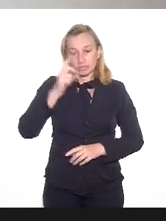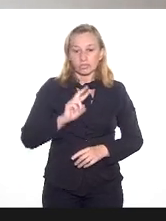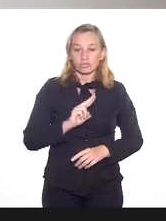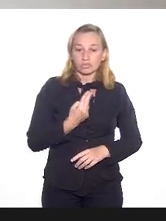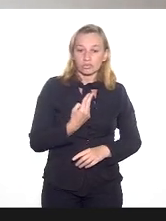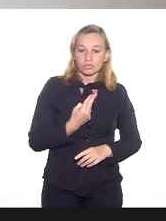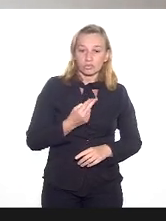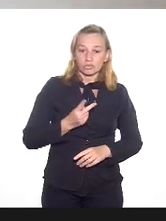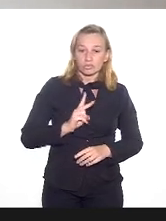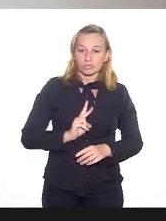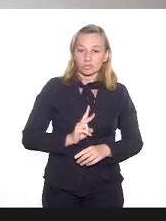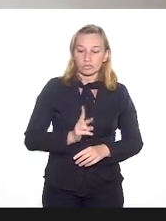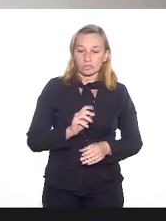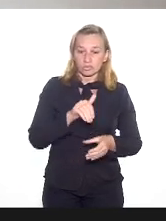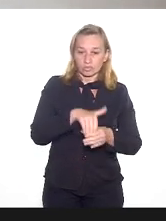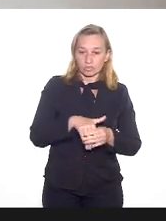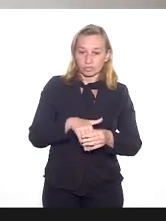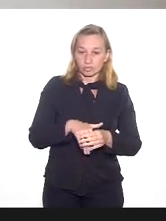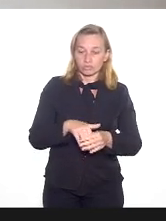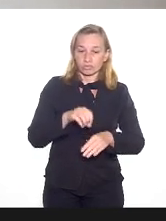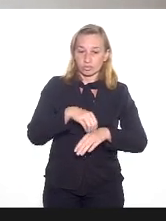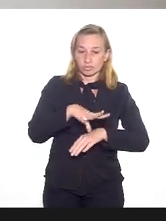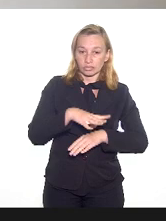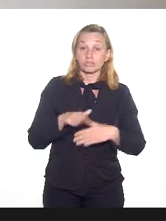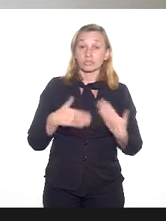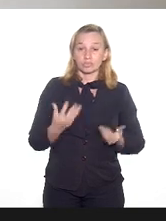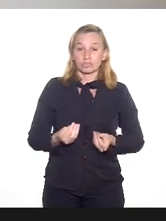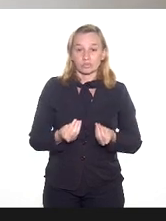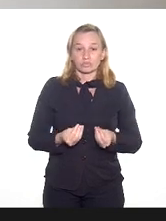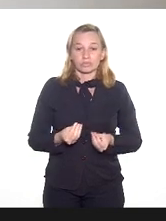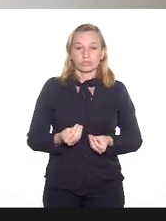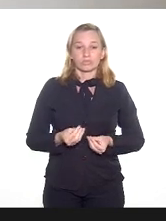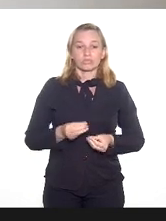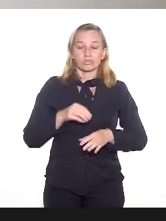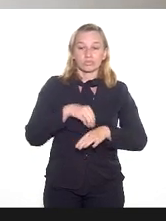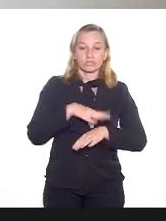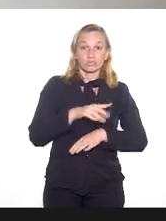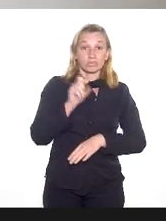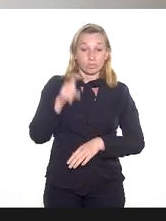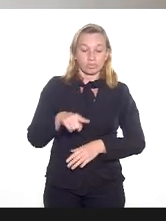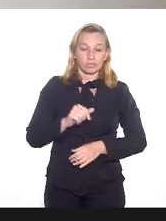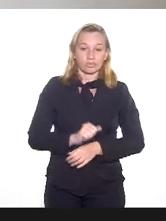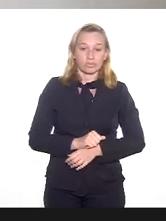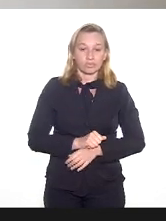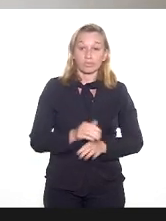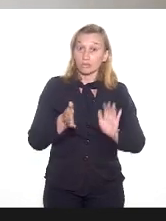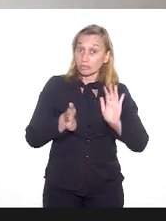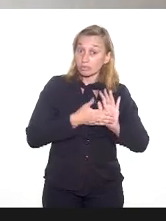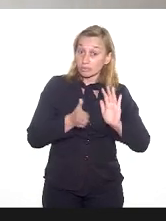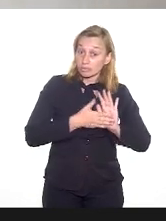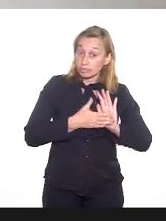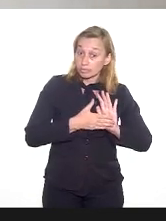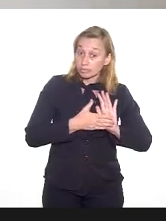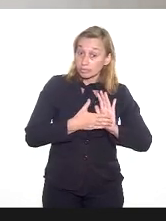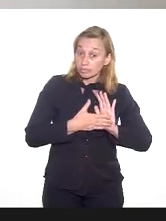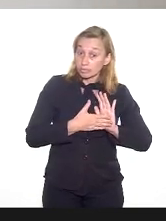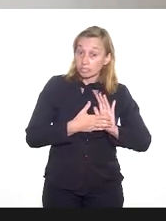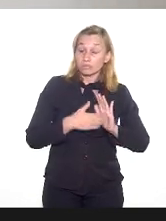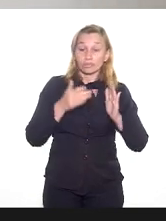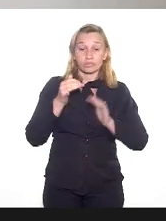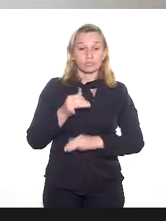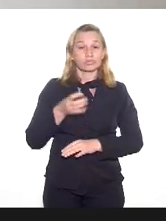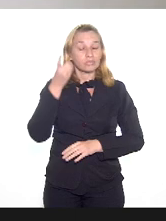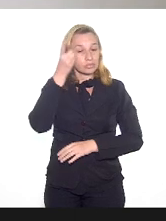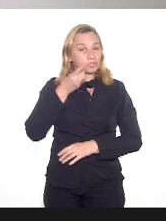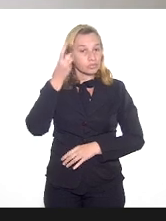também procede à votação nesse destaque, né? O destaque é o seguinte: na proposta que o deputado